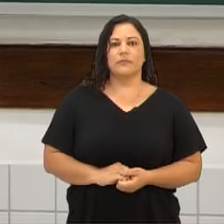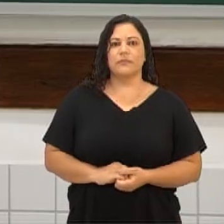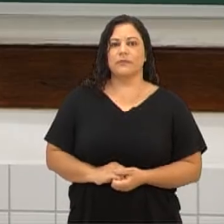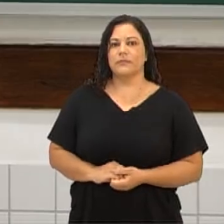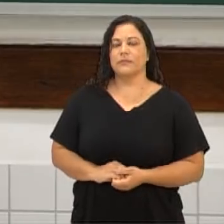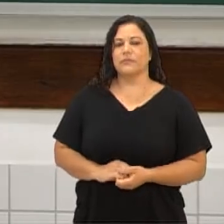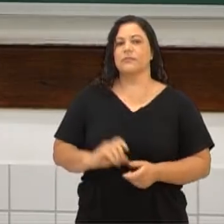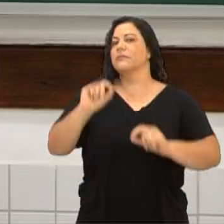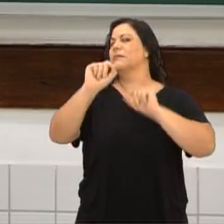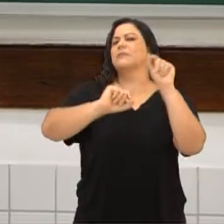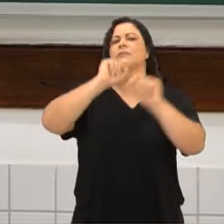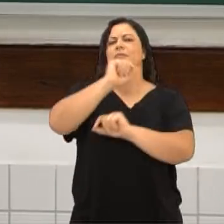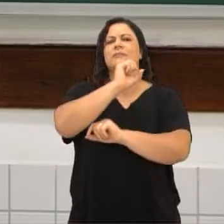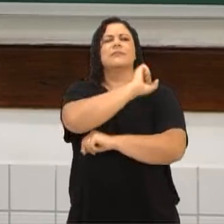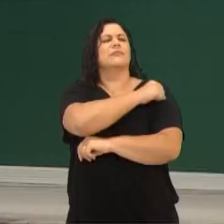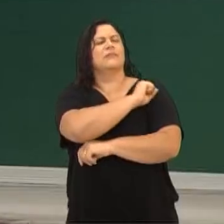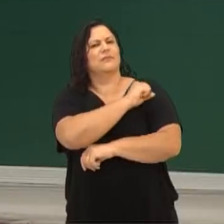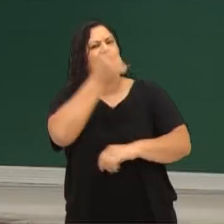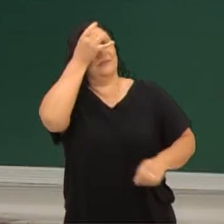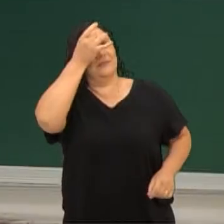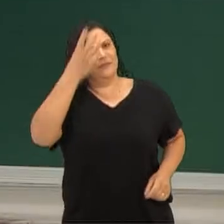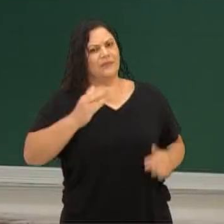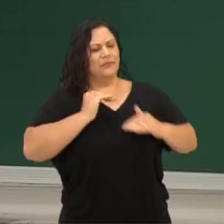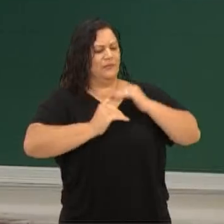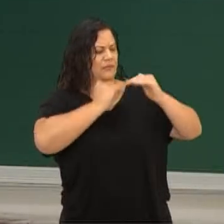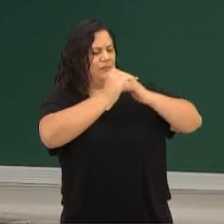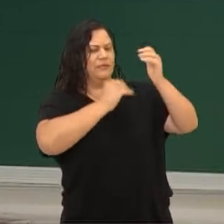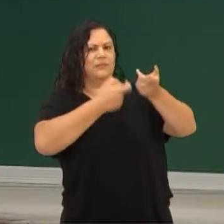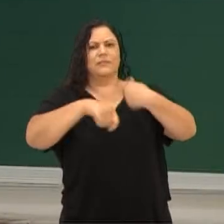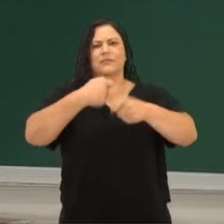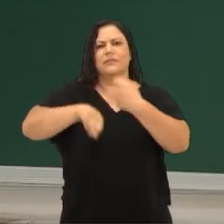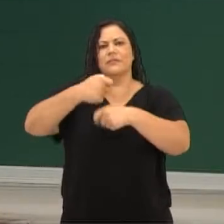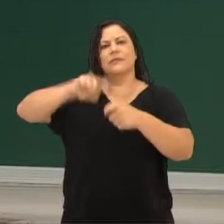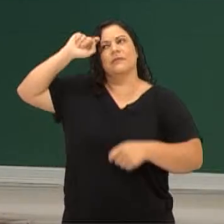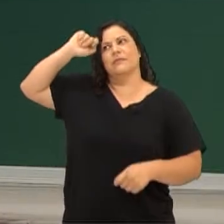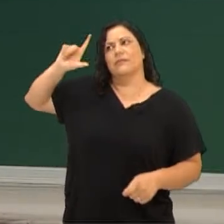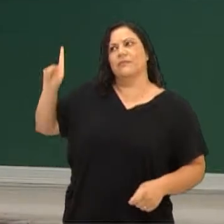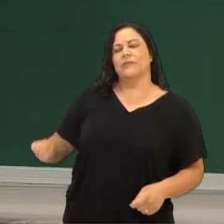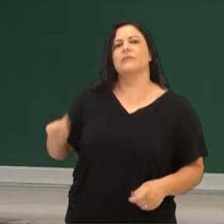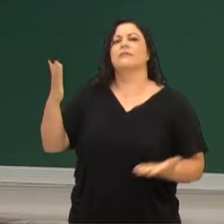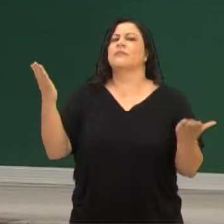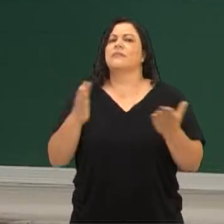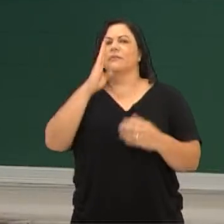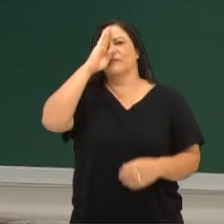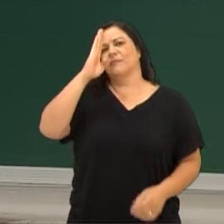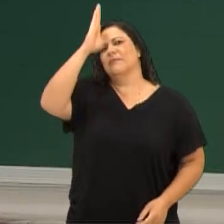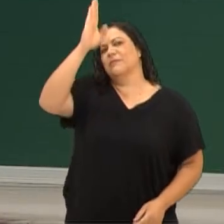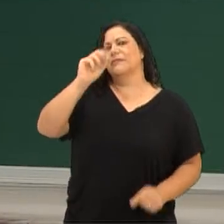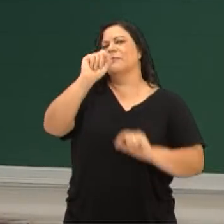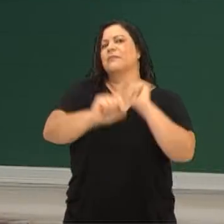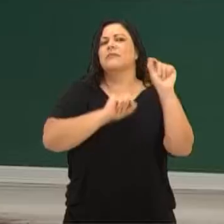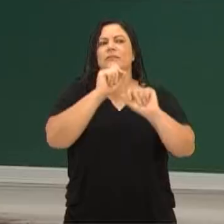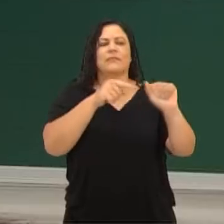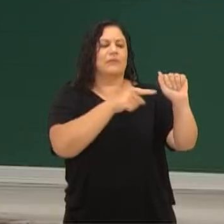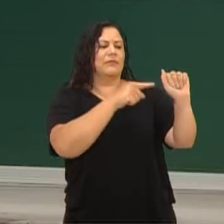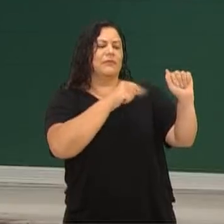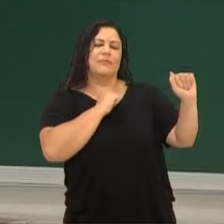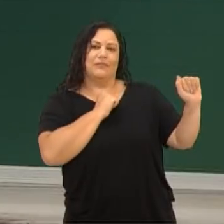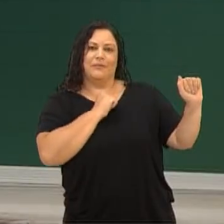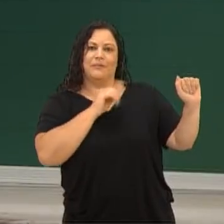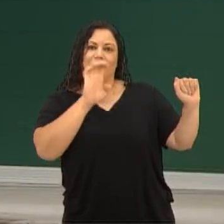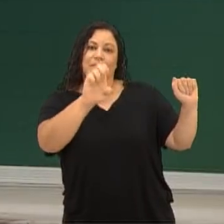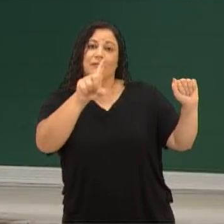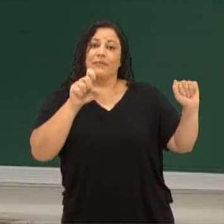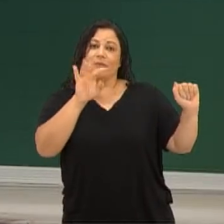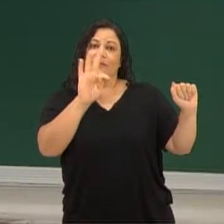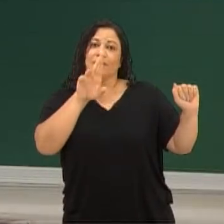E aí, oitavo ano, tá fácil essa aí, né? O crescimento econômico da África se destaca a atividade, a letra A, extrativa.